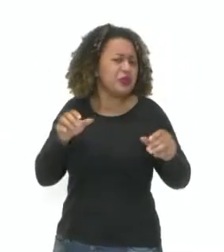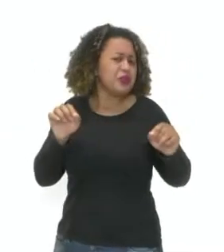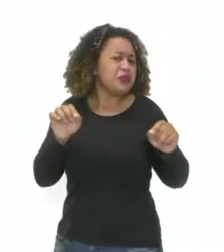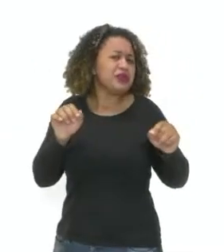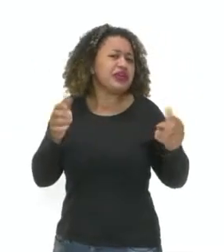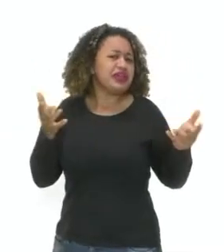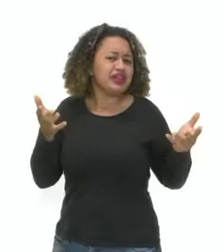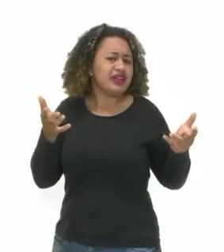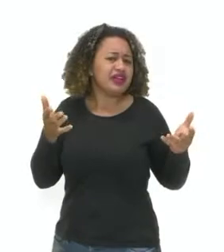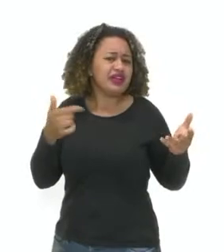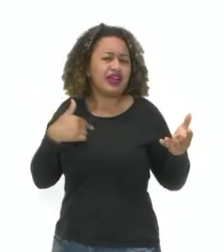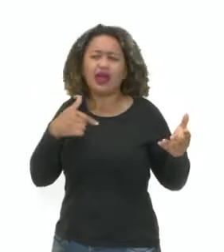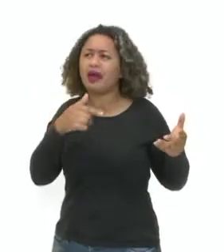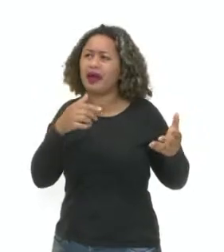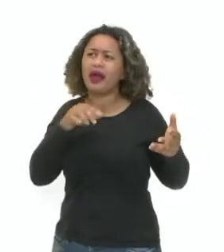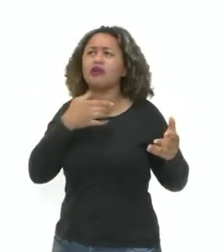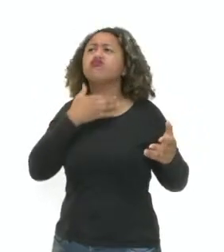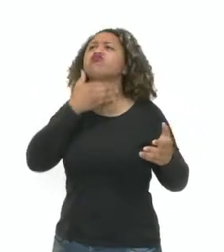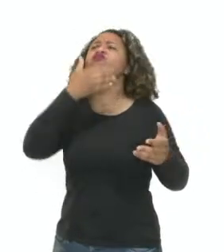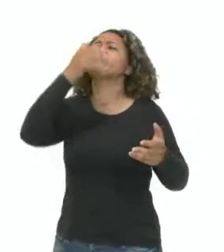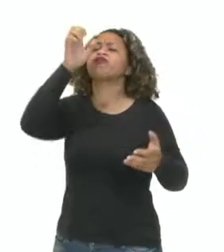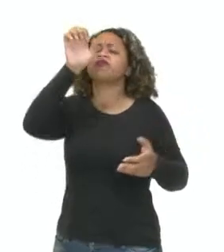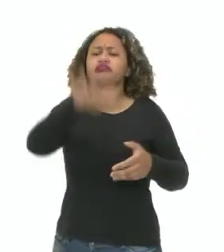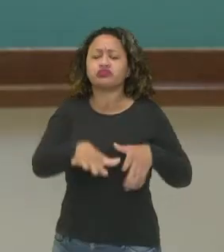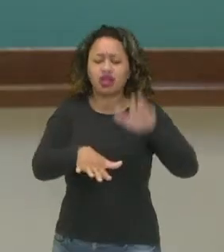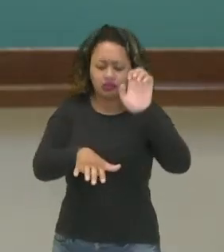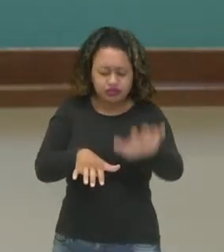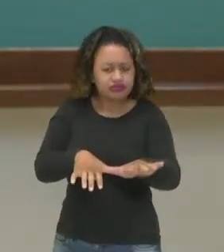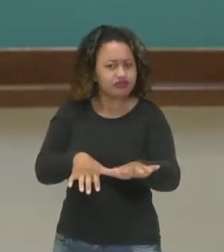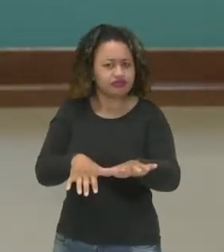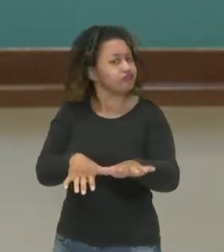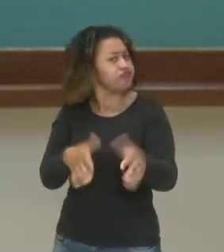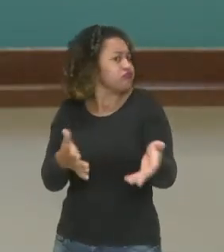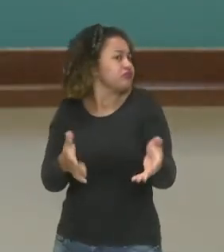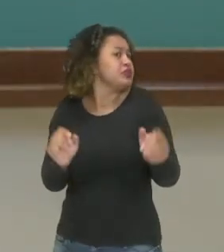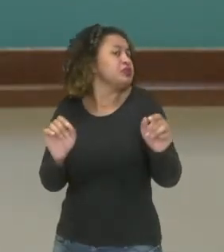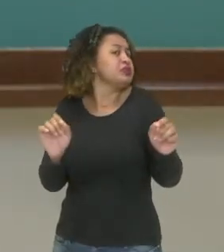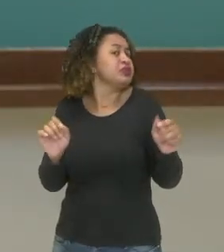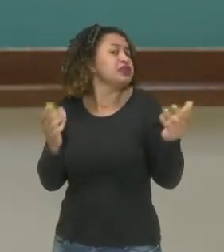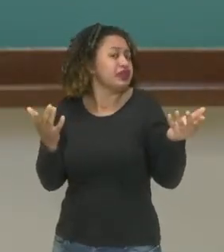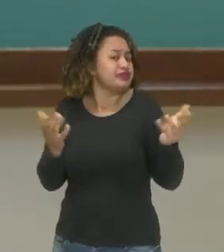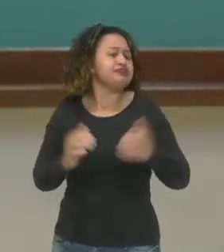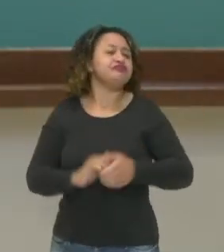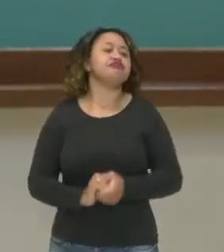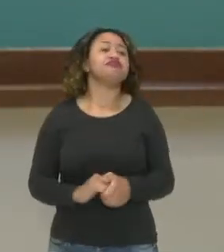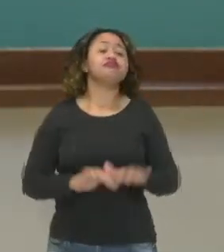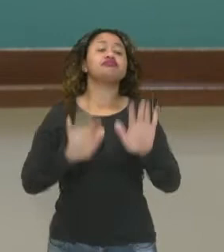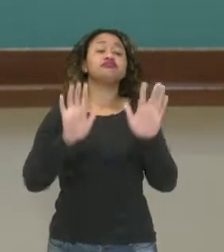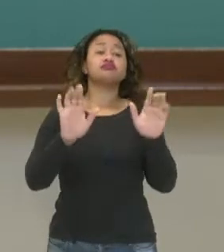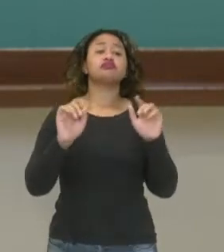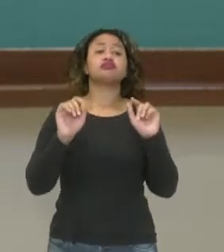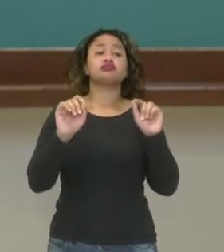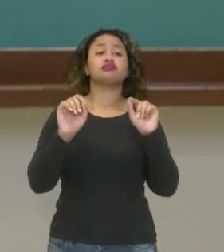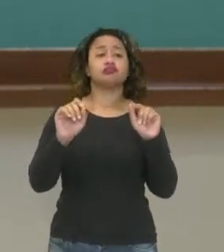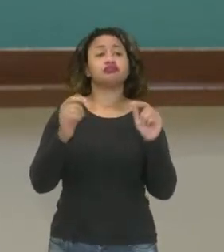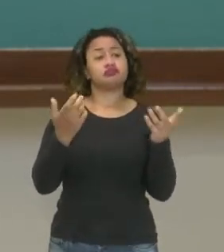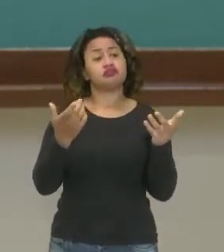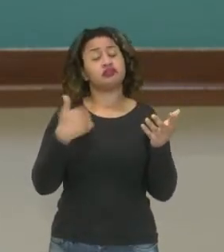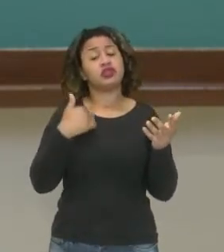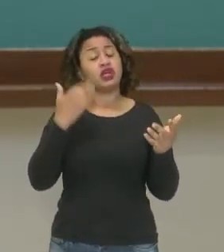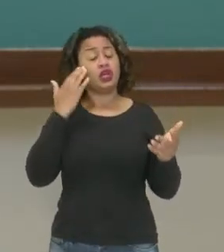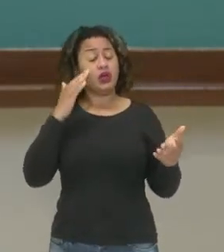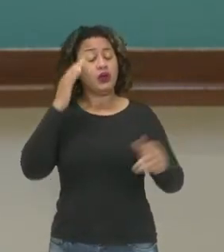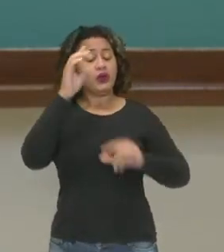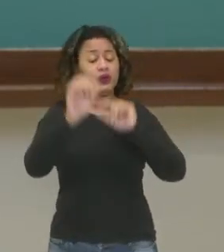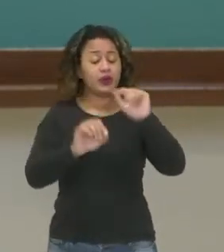É um buraco de um dinossauro? Vamos ver o que é isso, né? Primeiramente, entendendo o que é